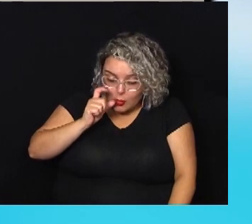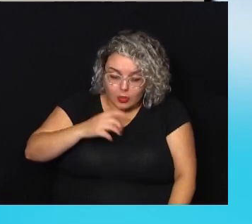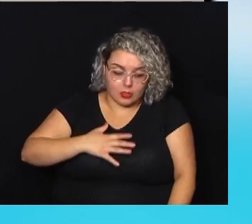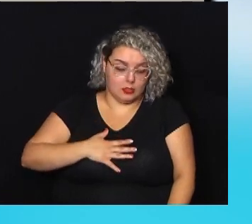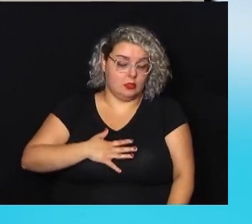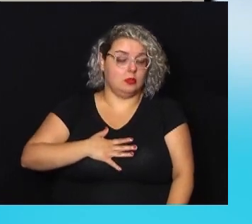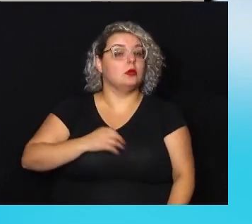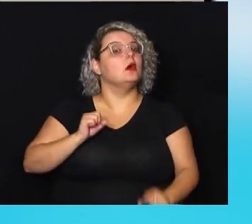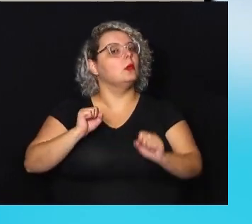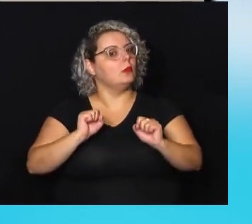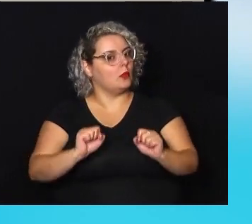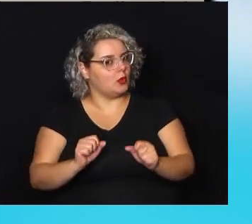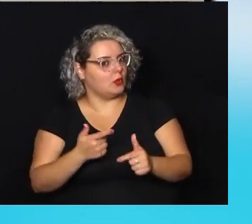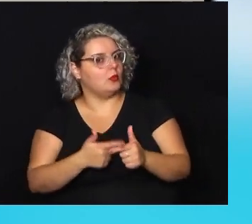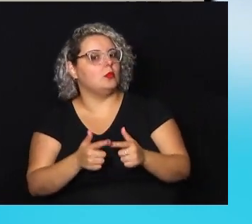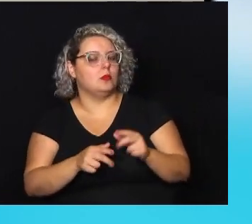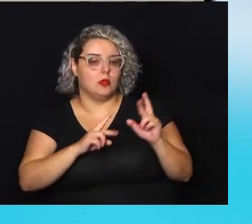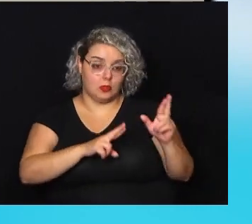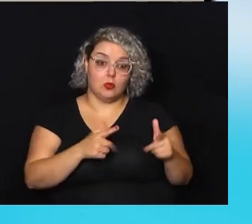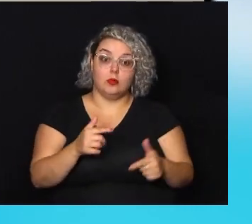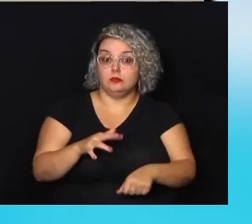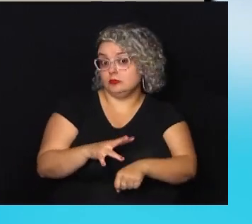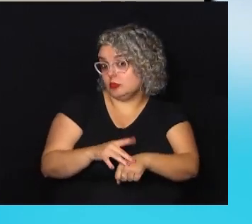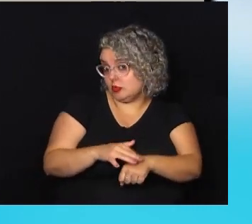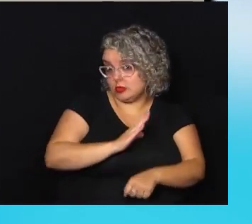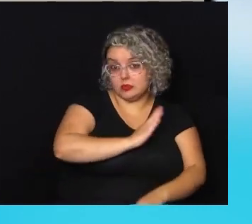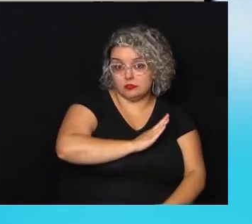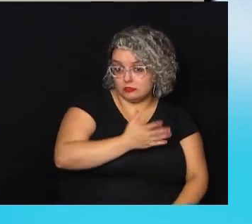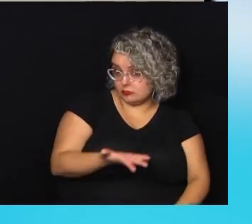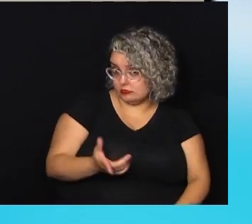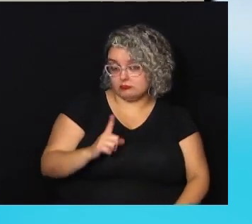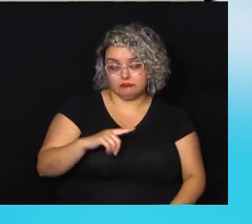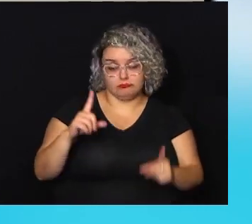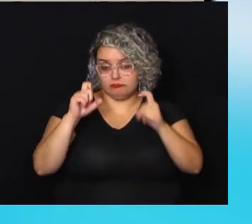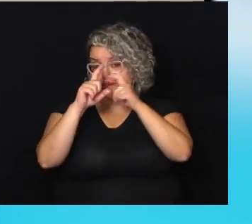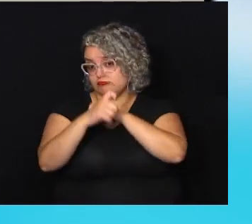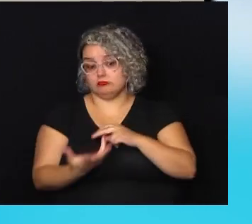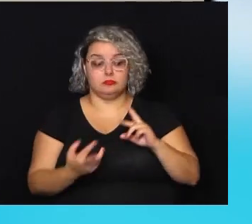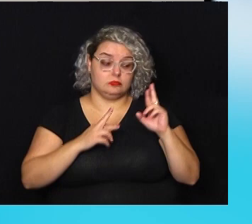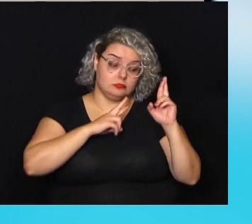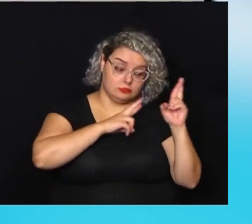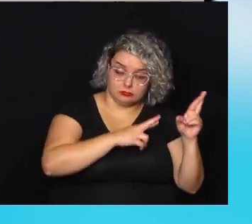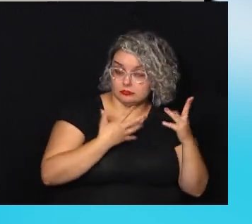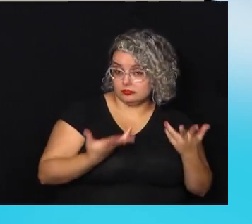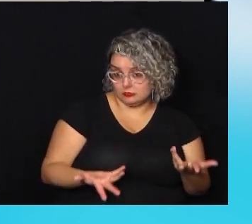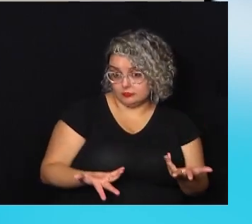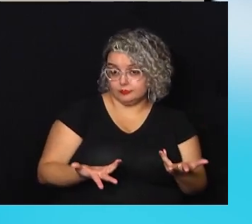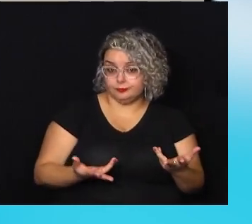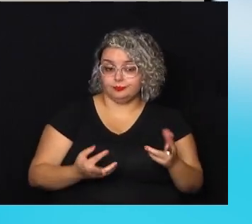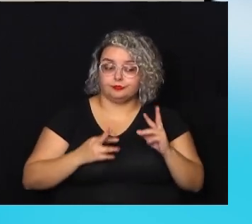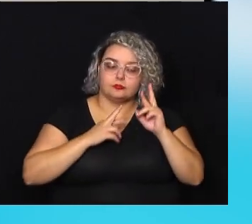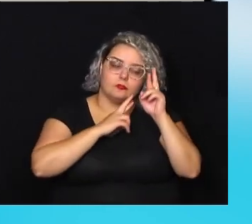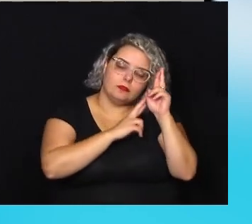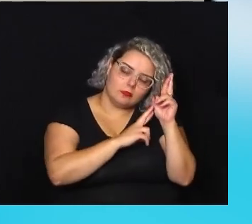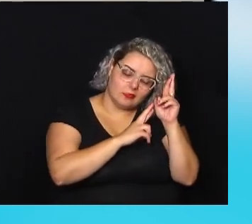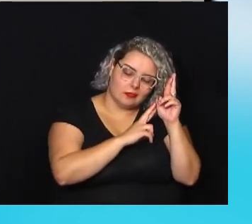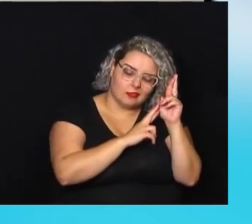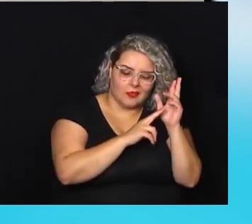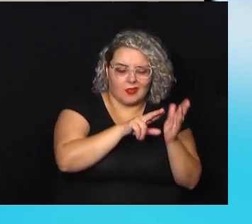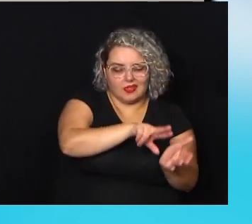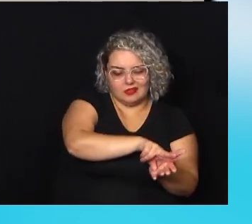impossibilitando um sono reparador, ou mesmo outras doenças, como doenças cardíacas, em que a pessoa tem dificuldade para dormir,